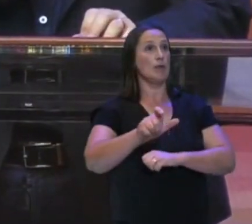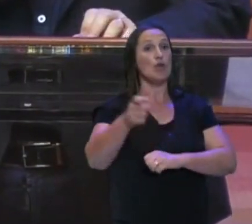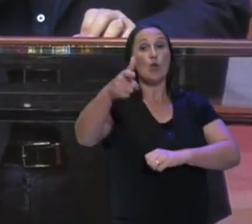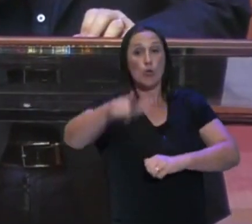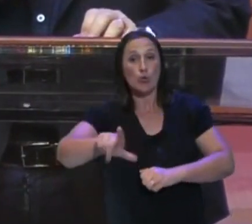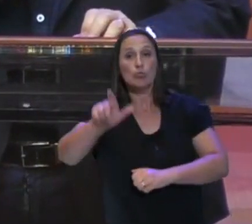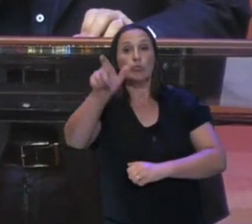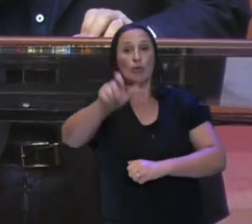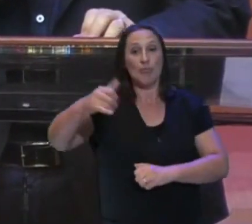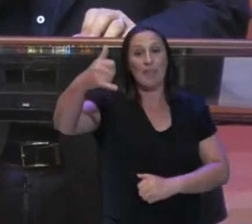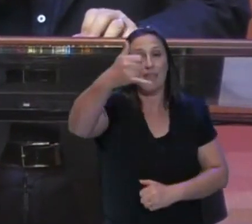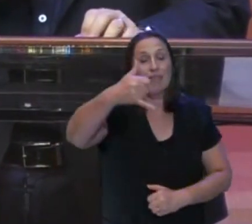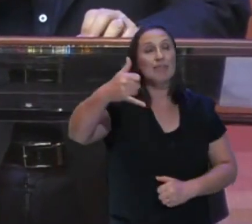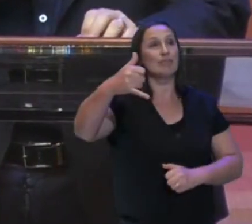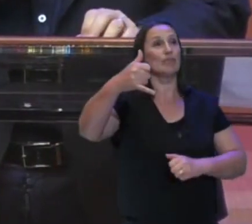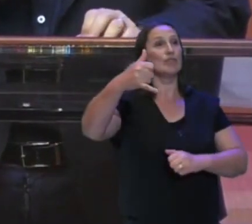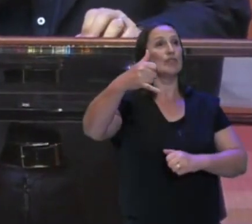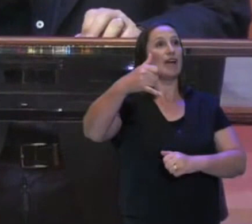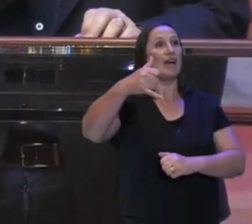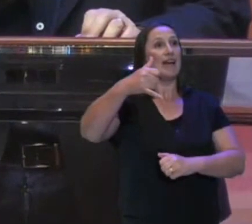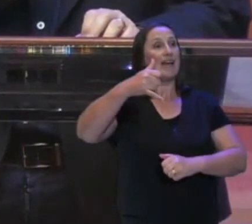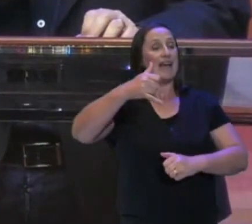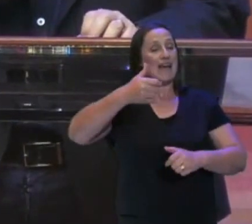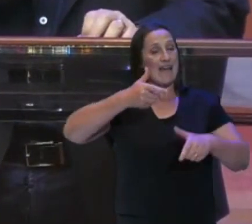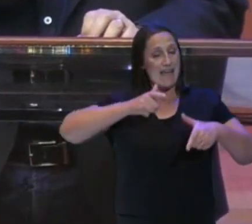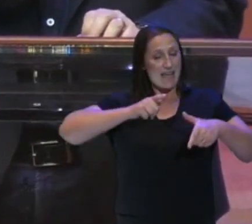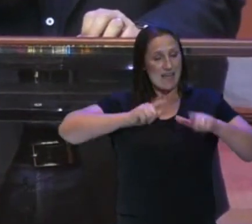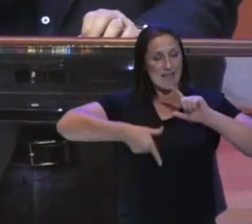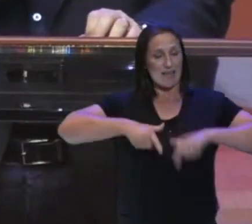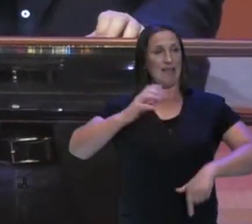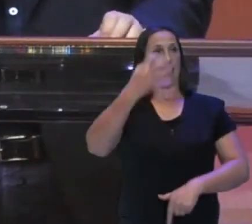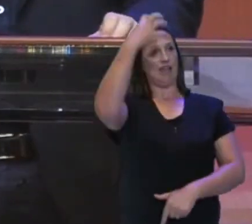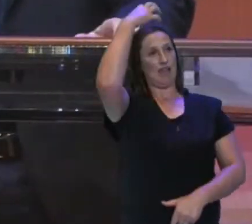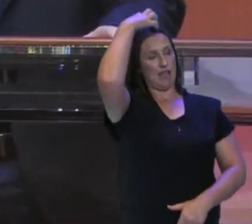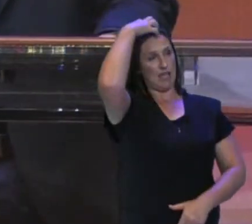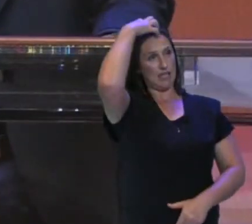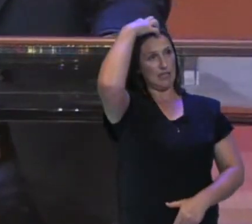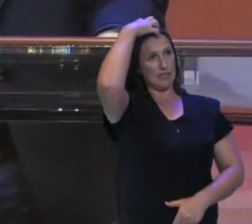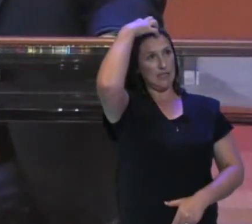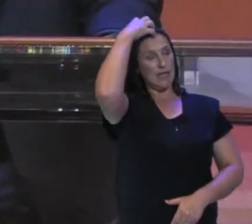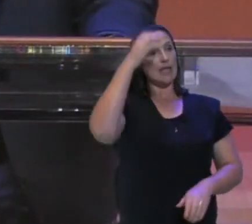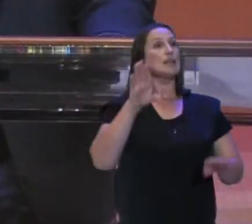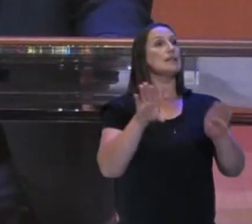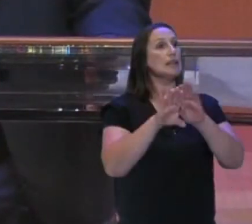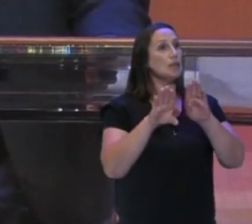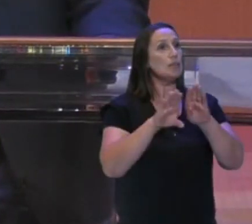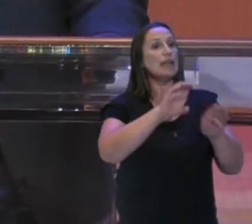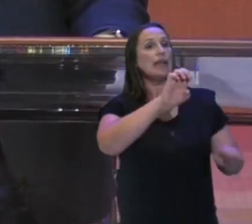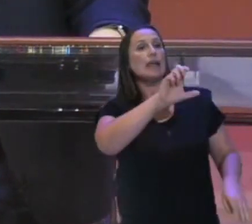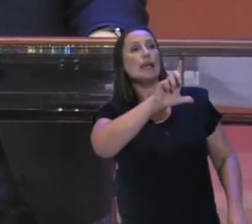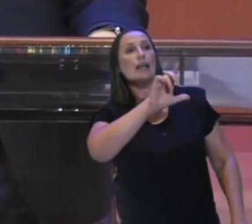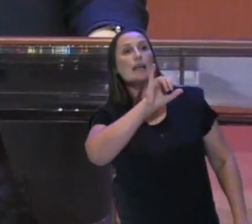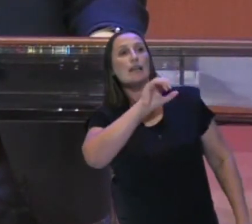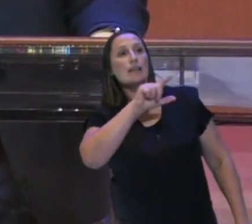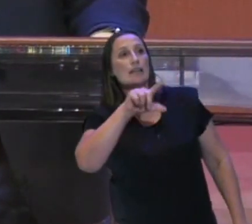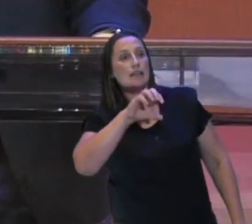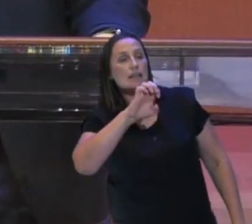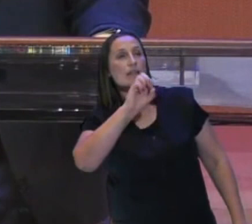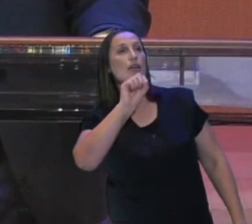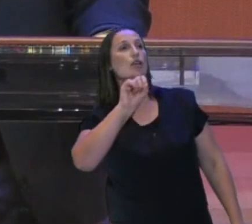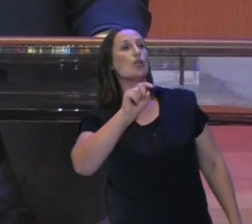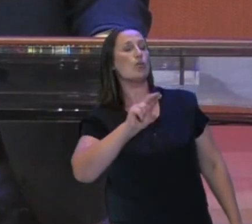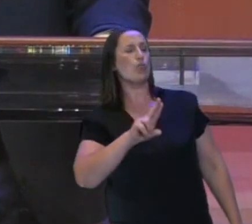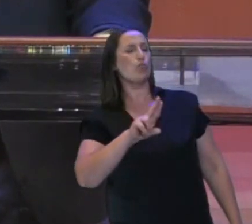Ninzi, como rei de Israel. E unja Eliseu, filho de Safate, de